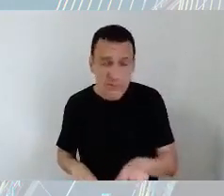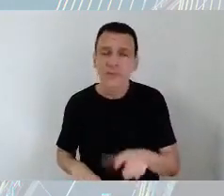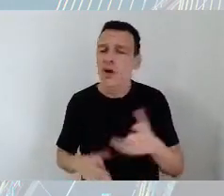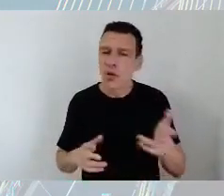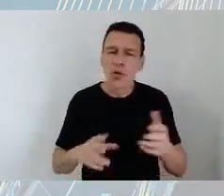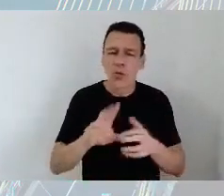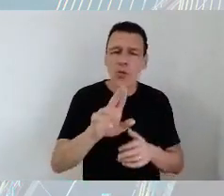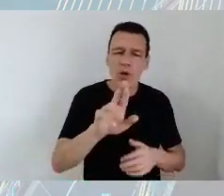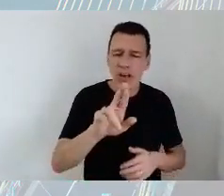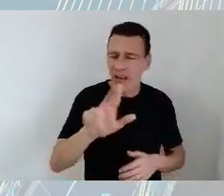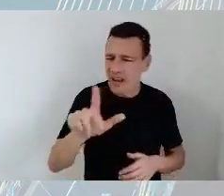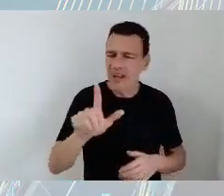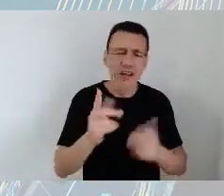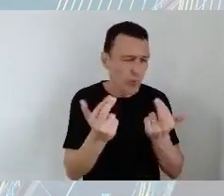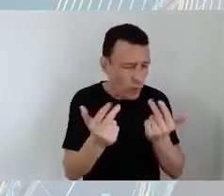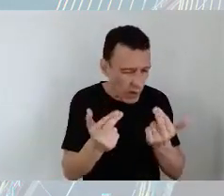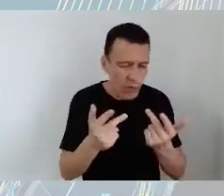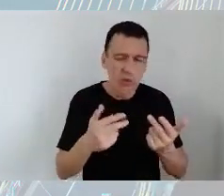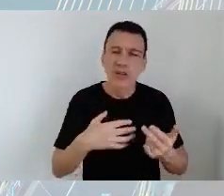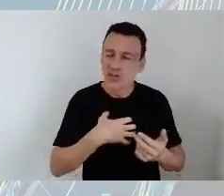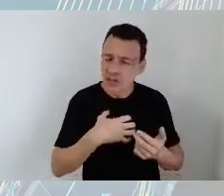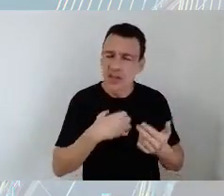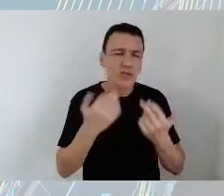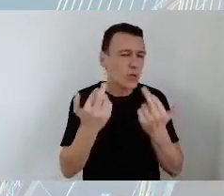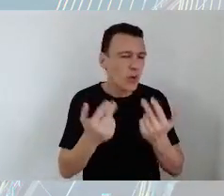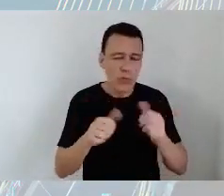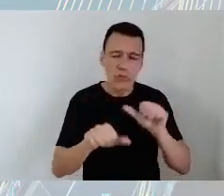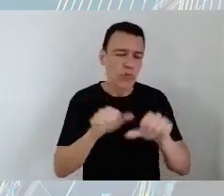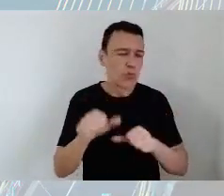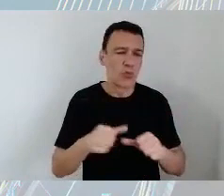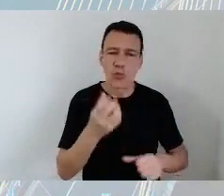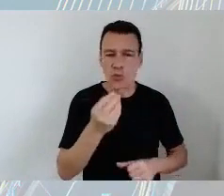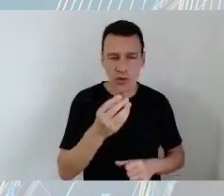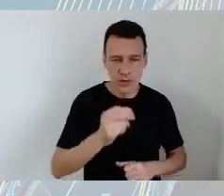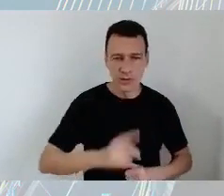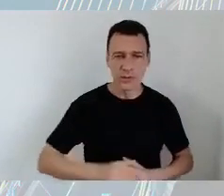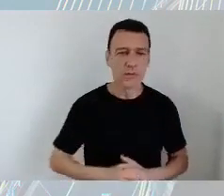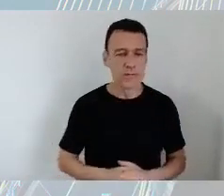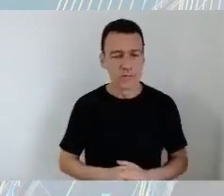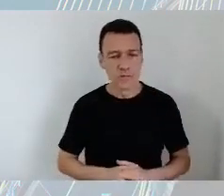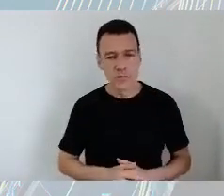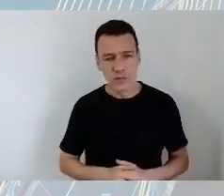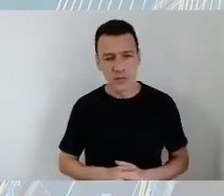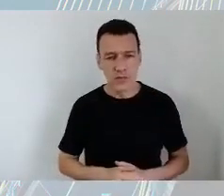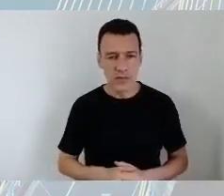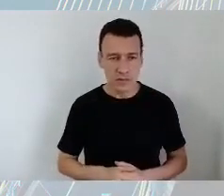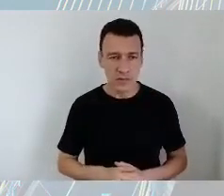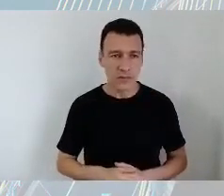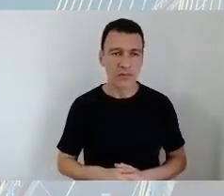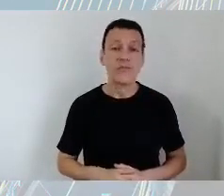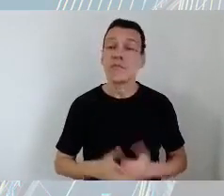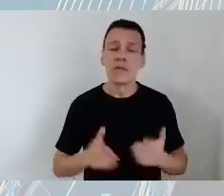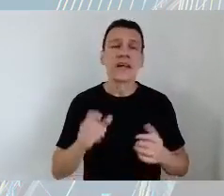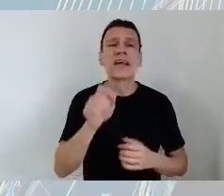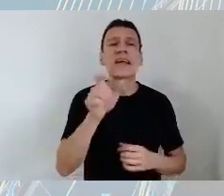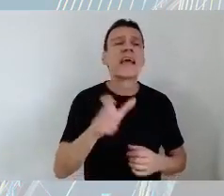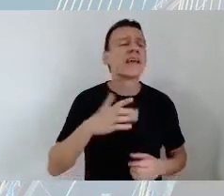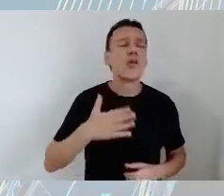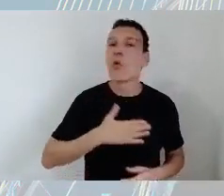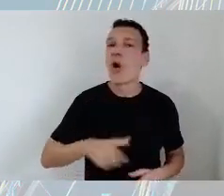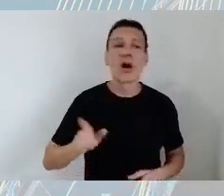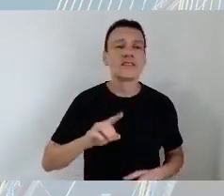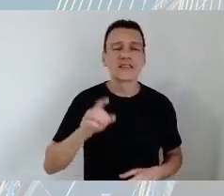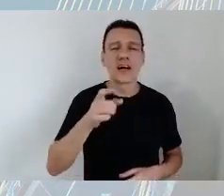Tá? Vocês lembram daquele XML ali, né? Quem aqui não gosta de XML? Primeiro, quem